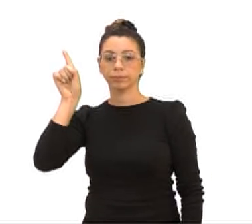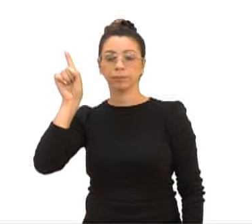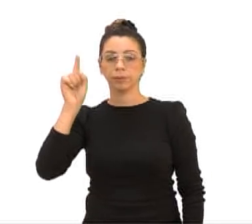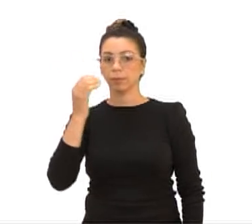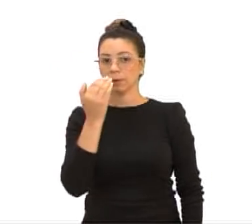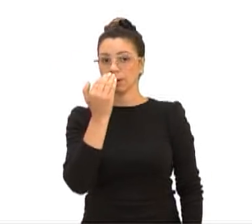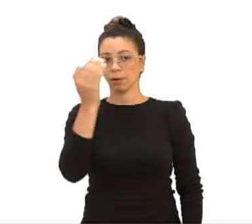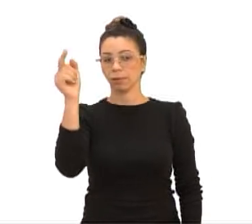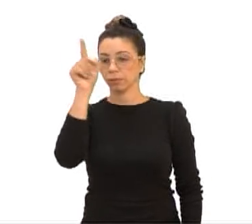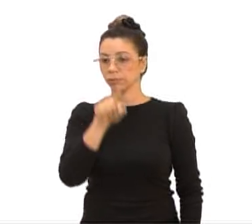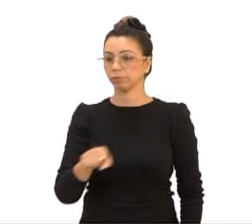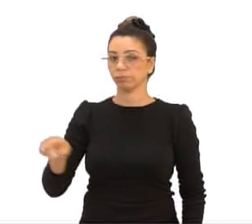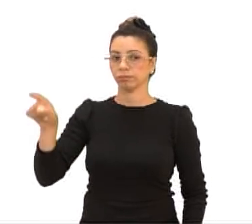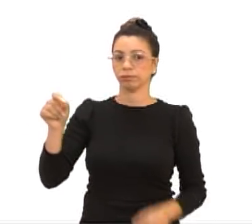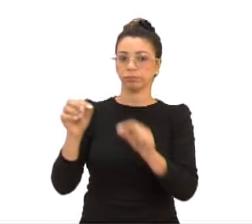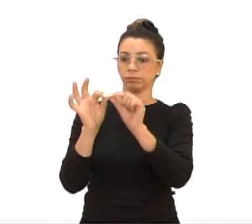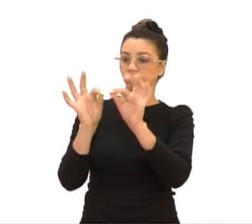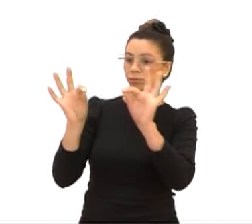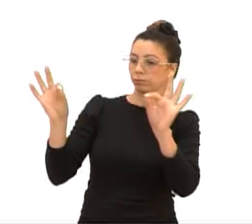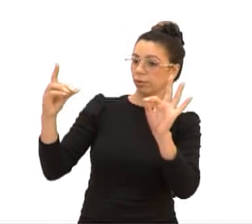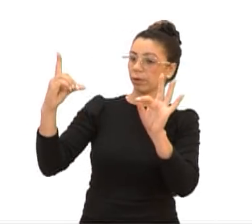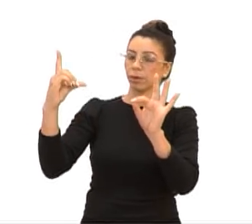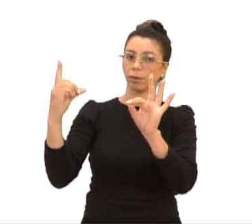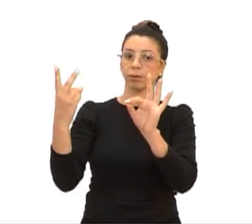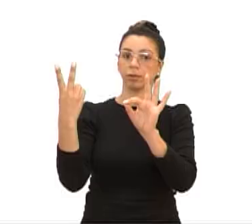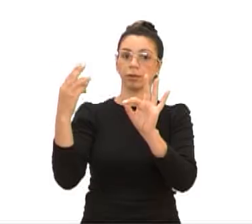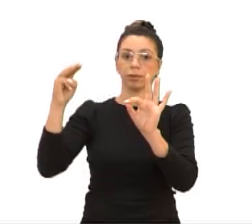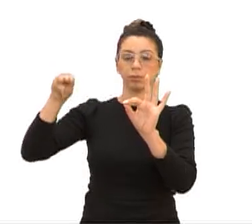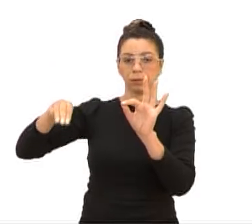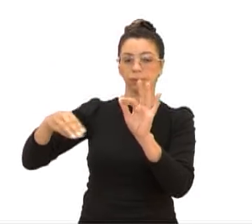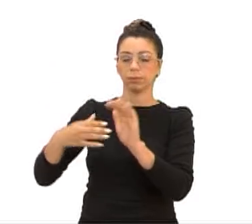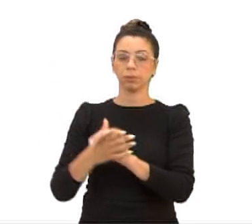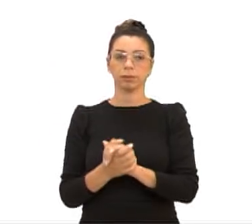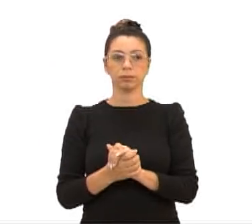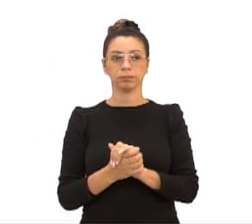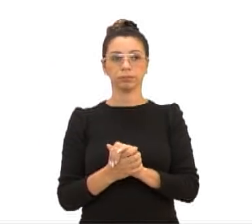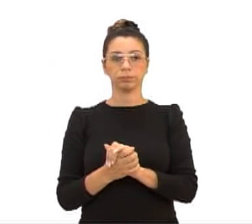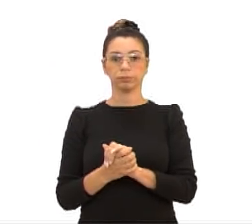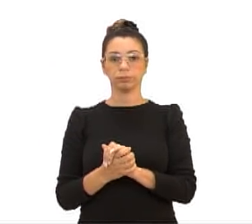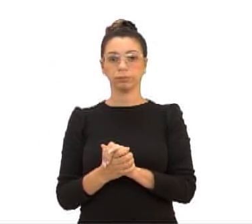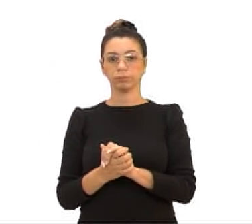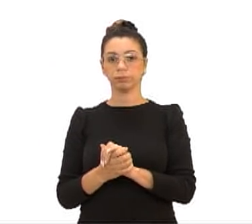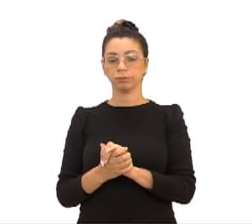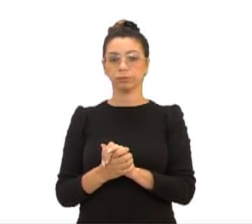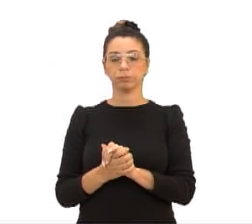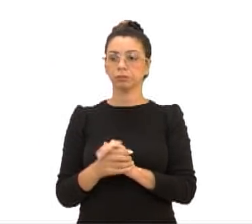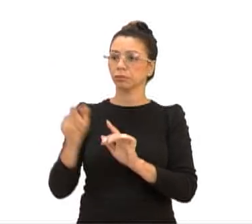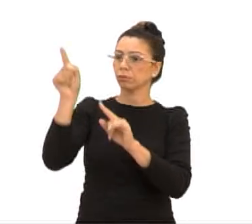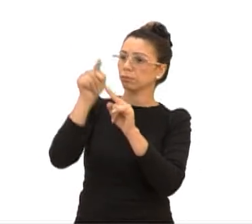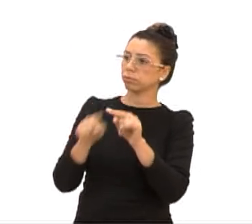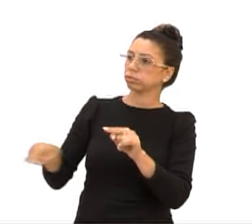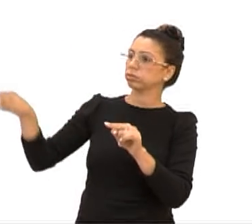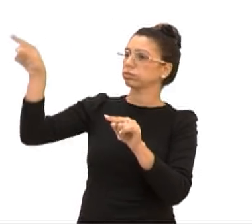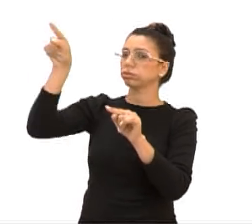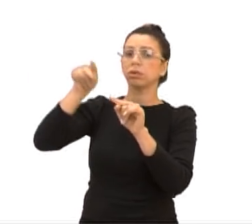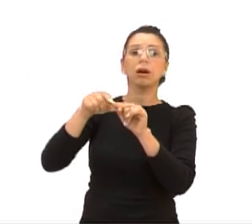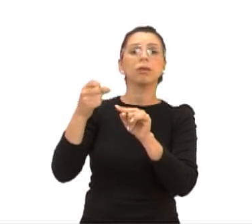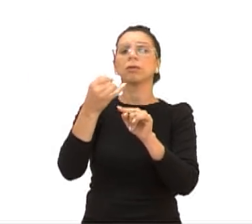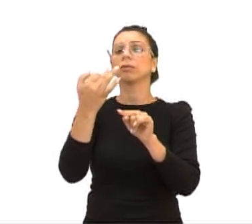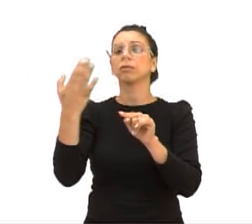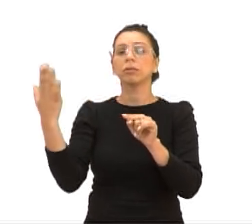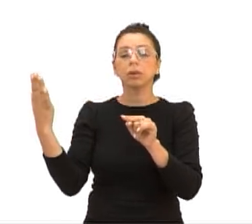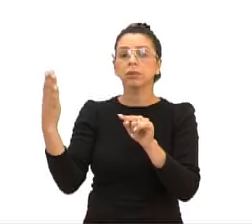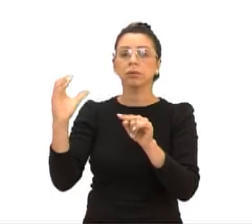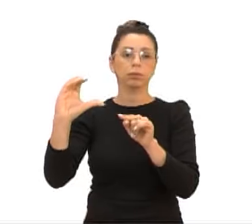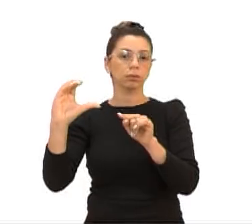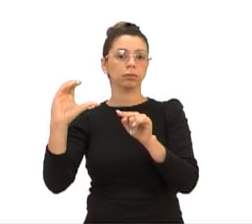2 metros de diâmetro. Qual o comprimento da circunferência da roda dianteira? Para esse exercício, ele